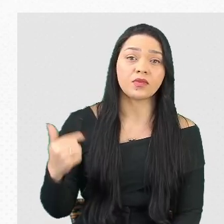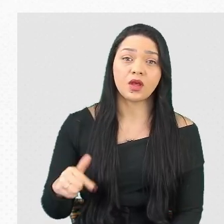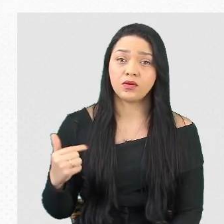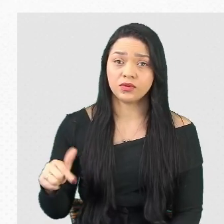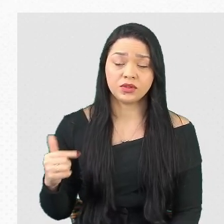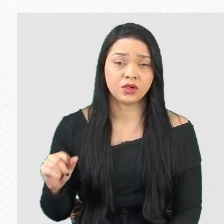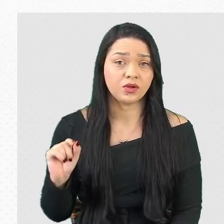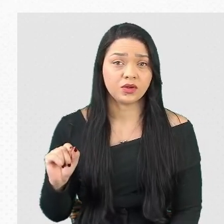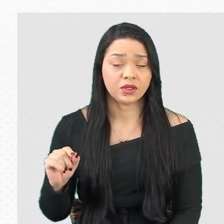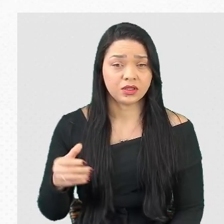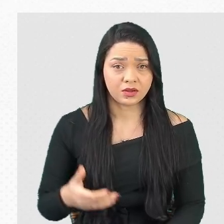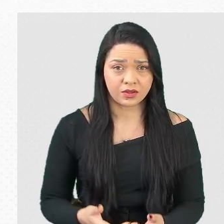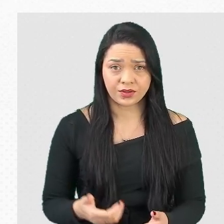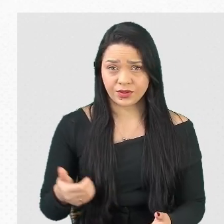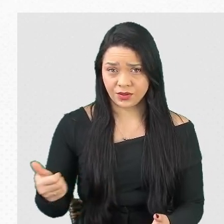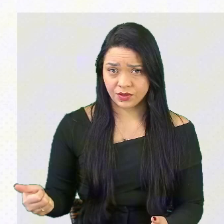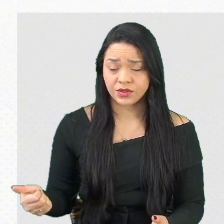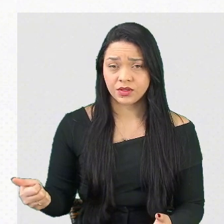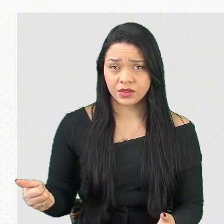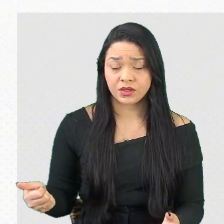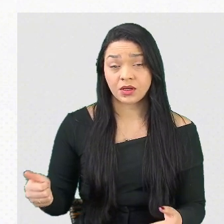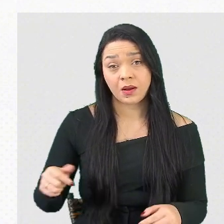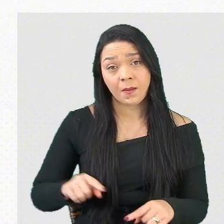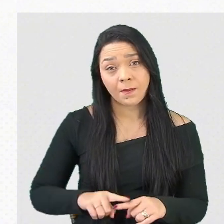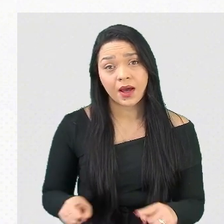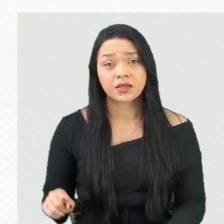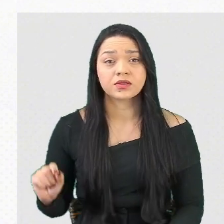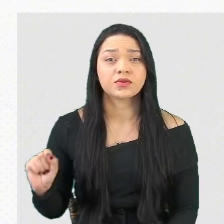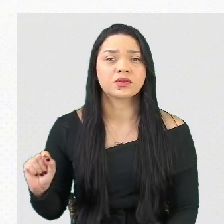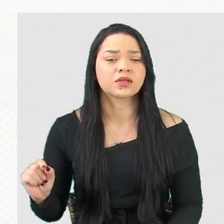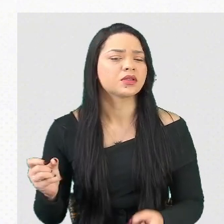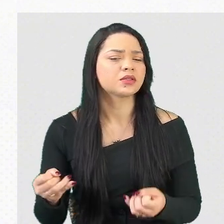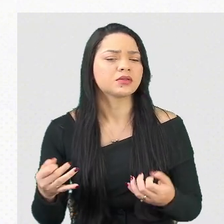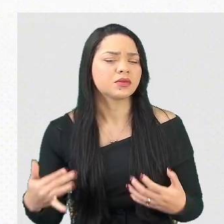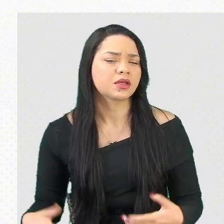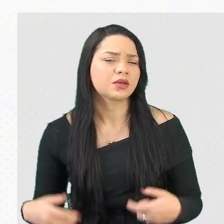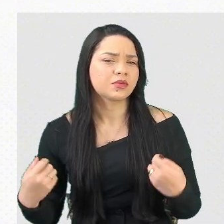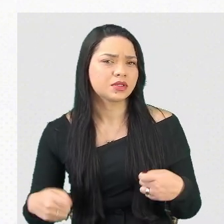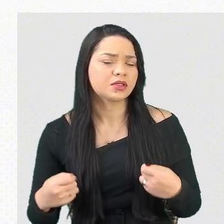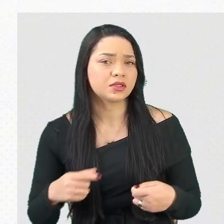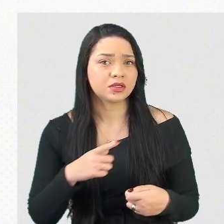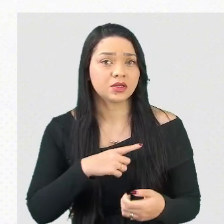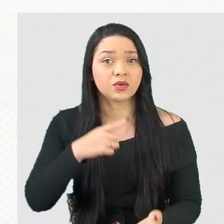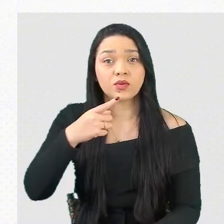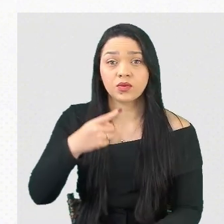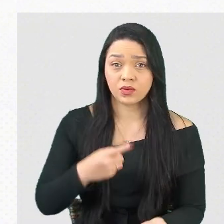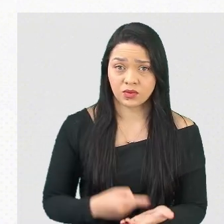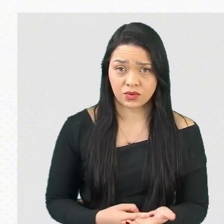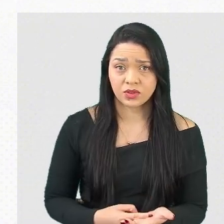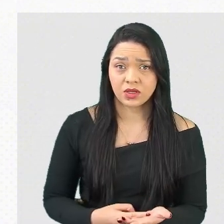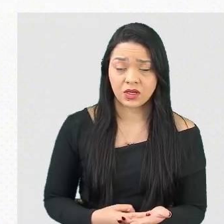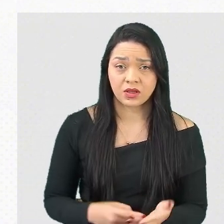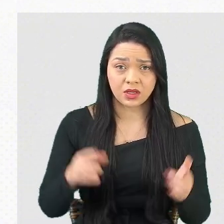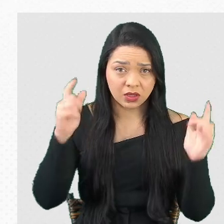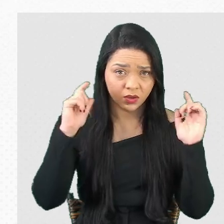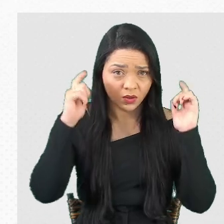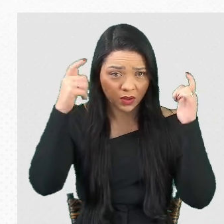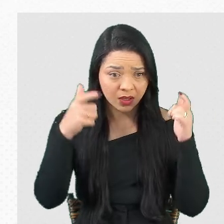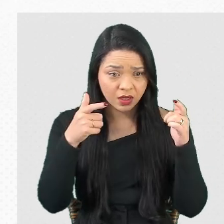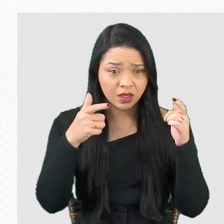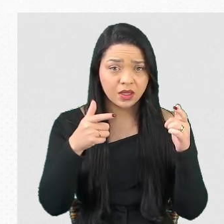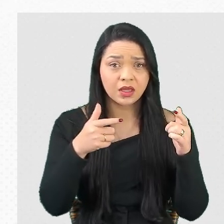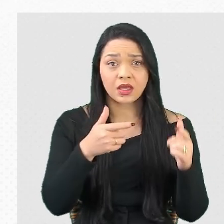não retira isso da sua discussão, mas ele diz que deveria haver um contrato entre o rei e os